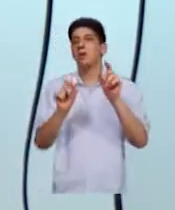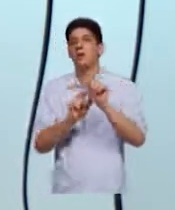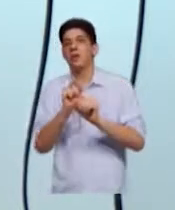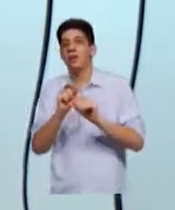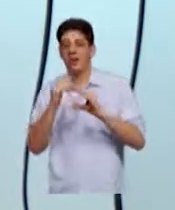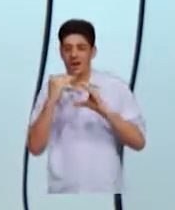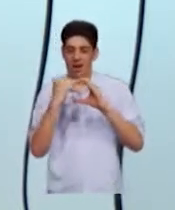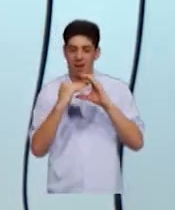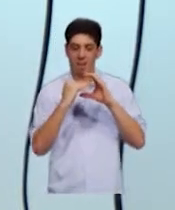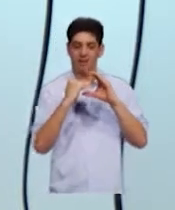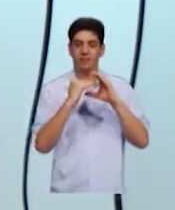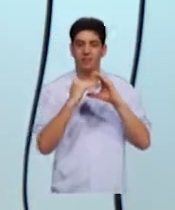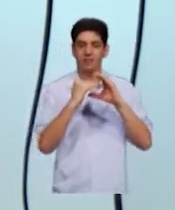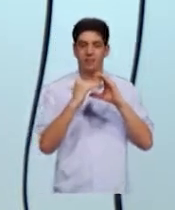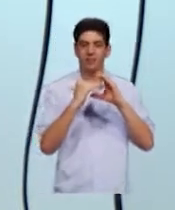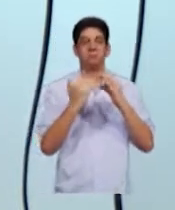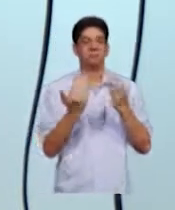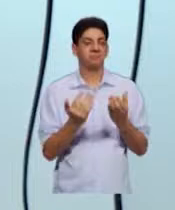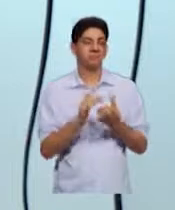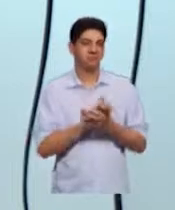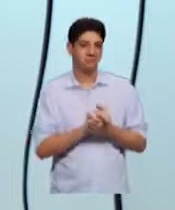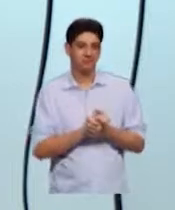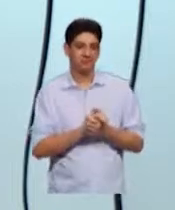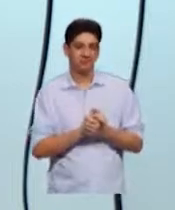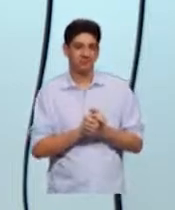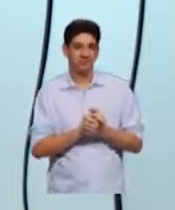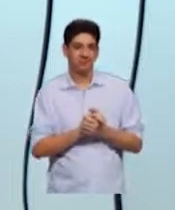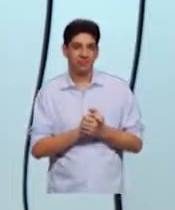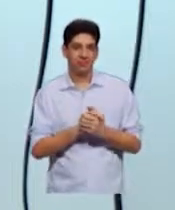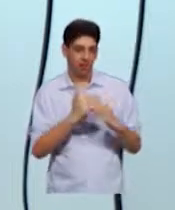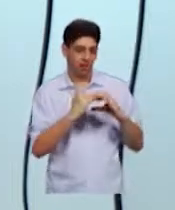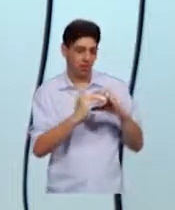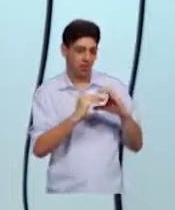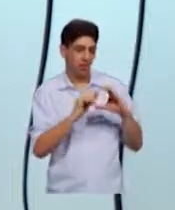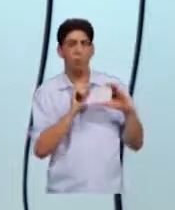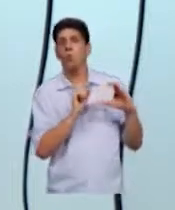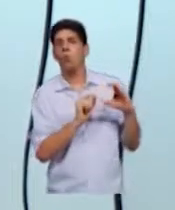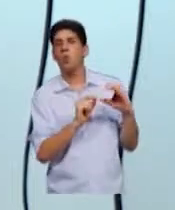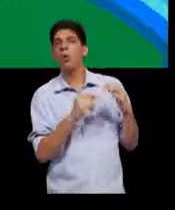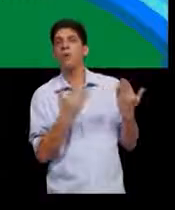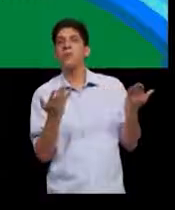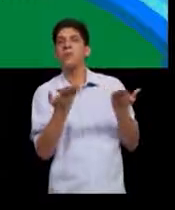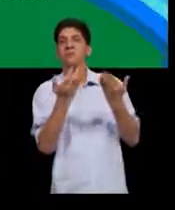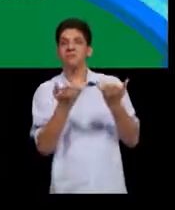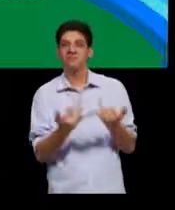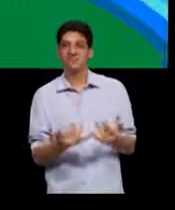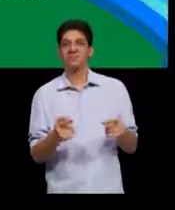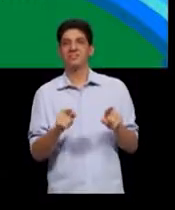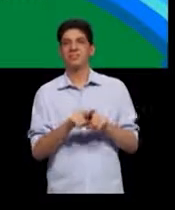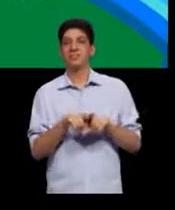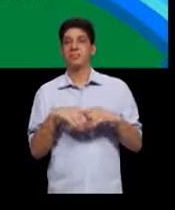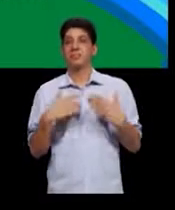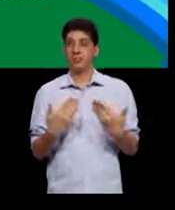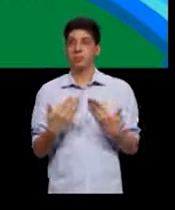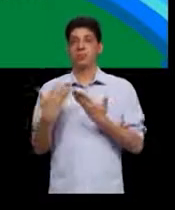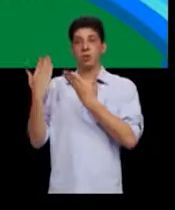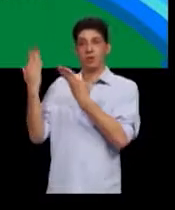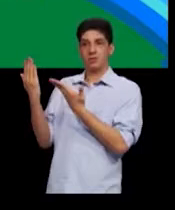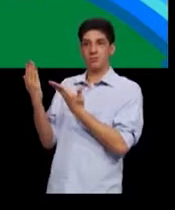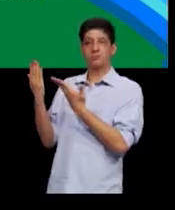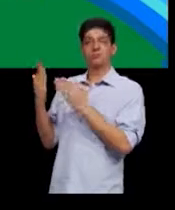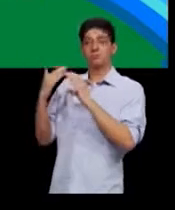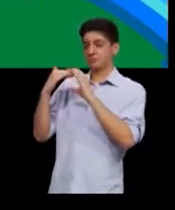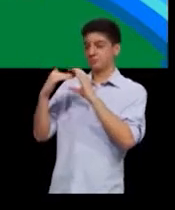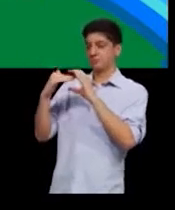ozônio e nós vamos entender o que é a camada de ozônio. Na verdade, a camada de ozônio ela é